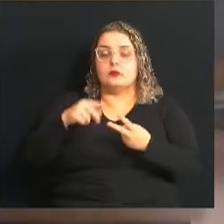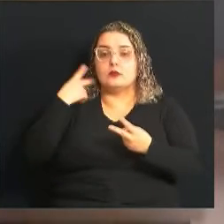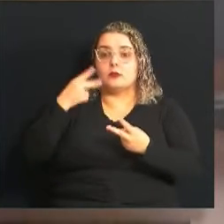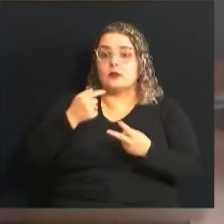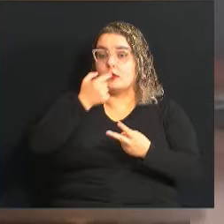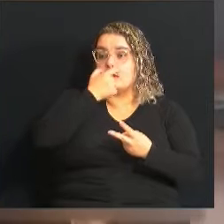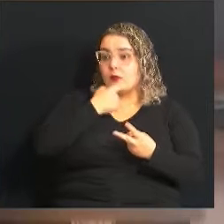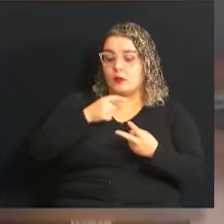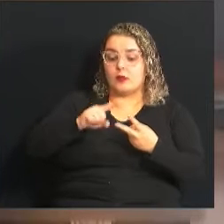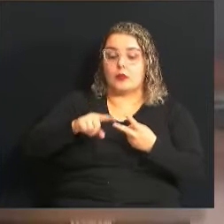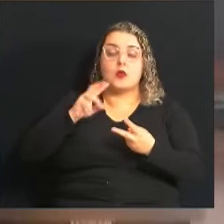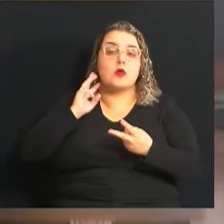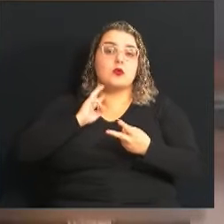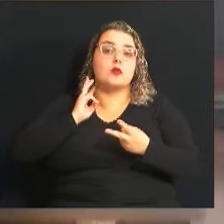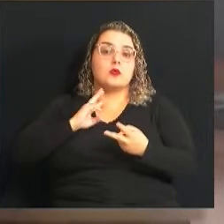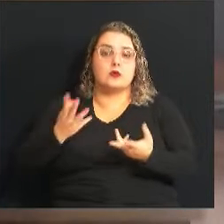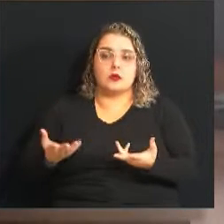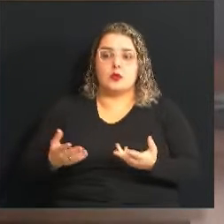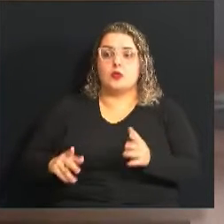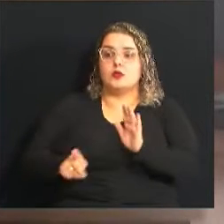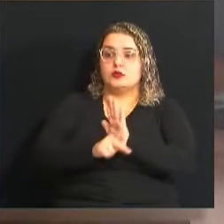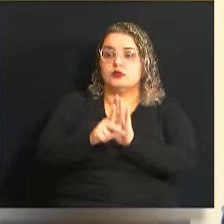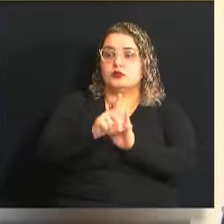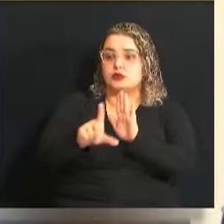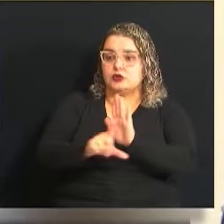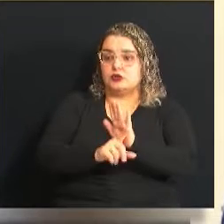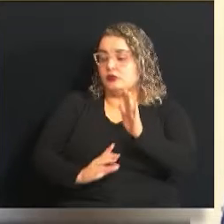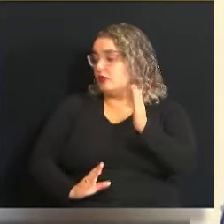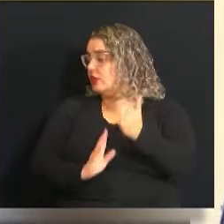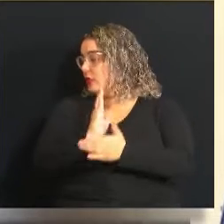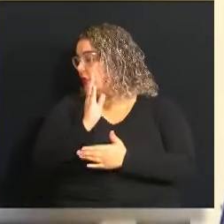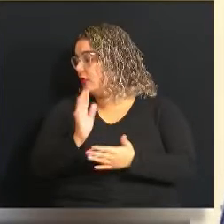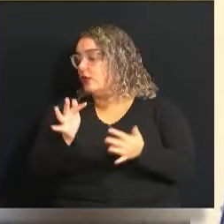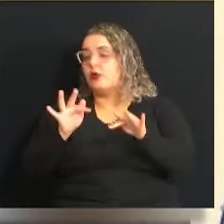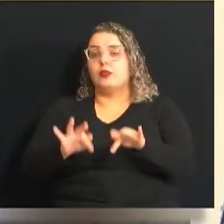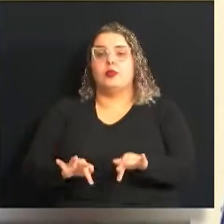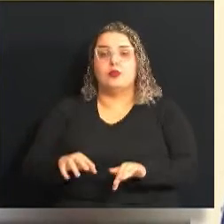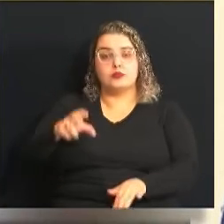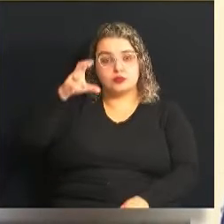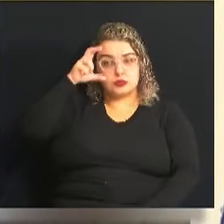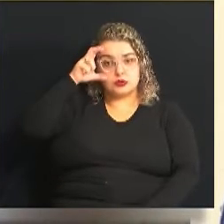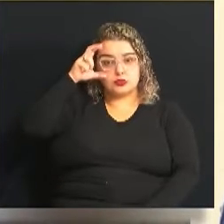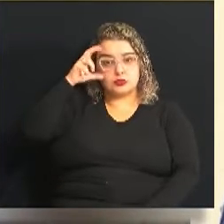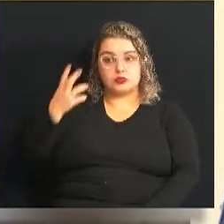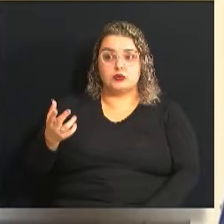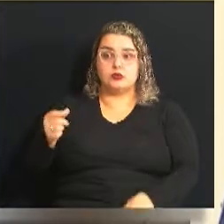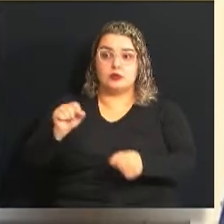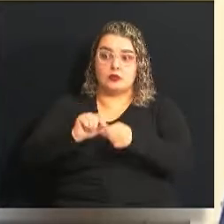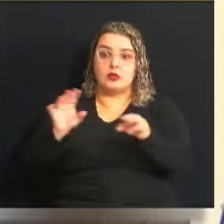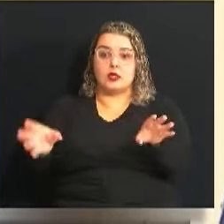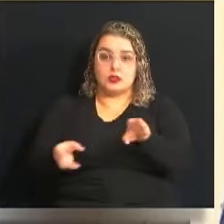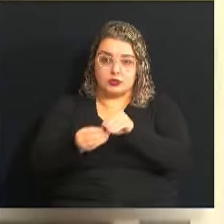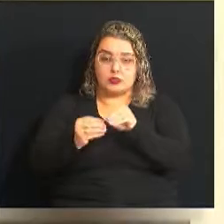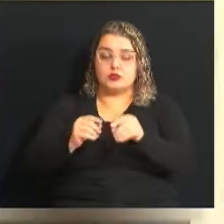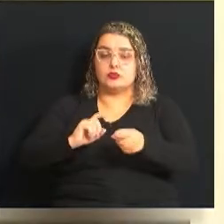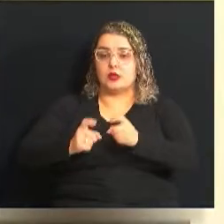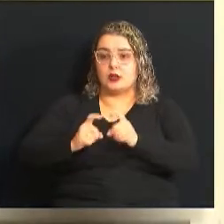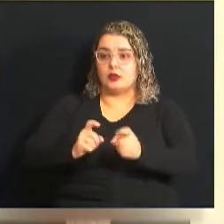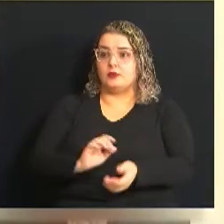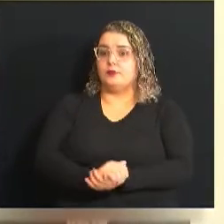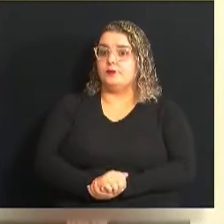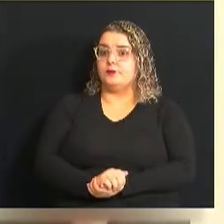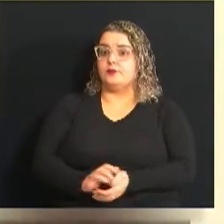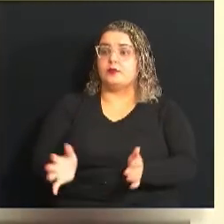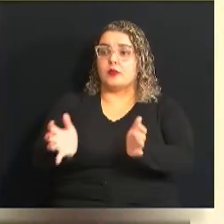sobre os projetos de lei foram aprovados. Ao fim, Carlinhos Camelô fez um resumo da reunião. A Comissão